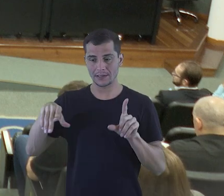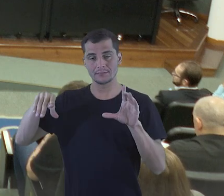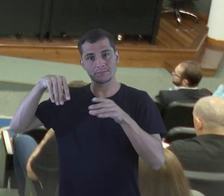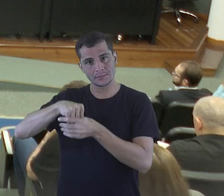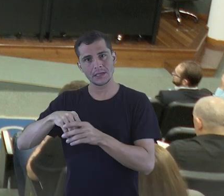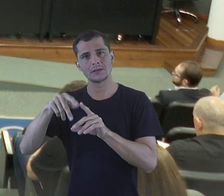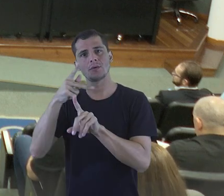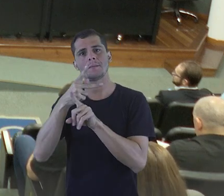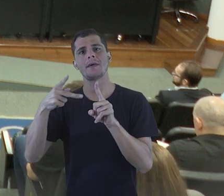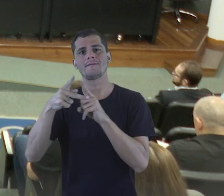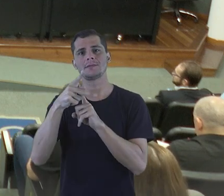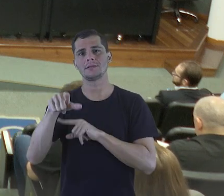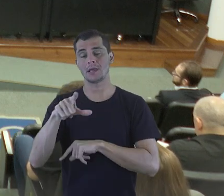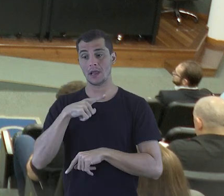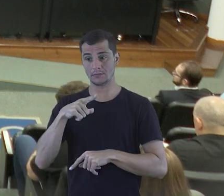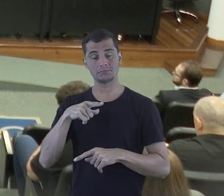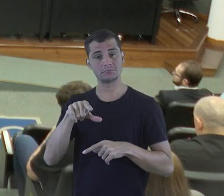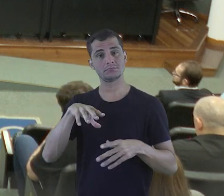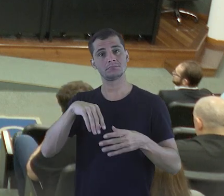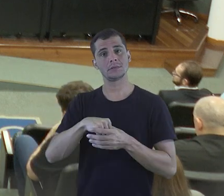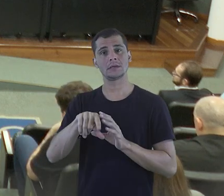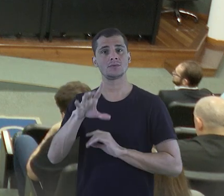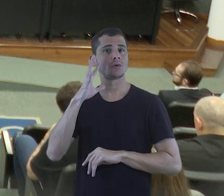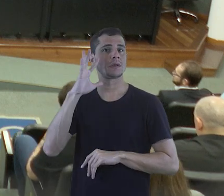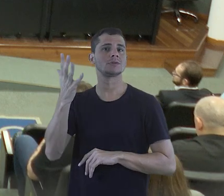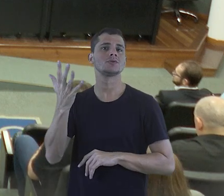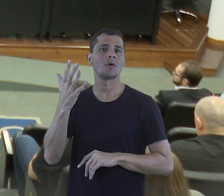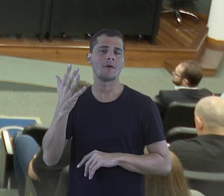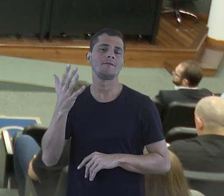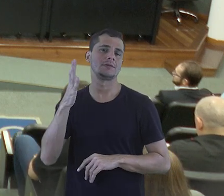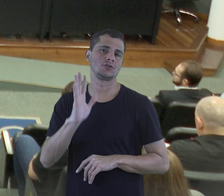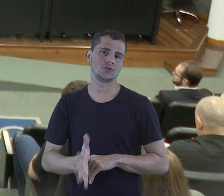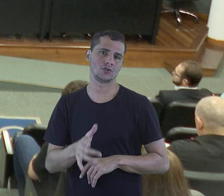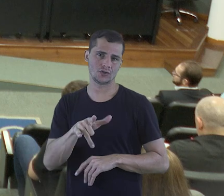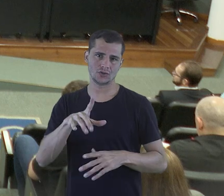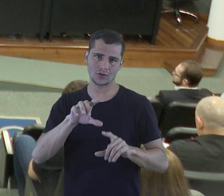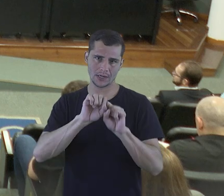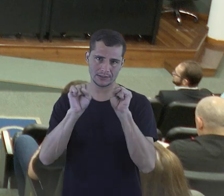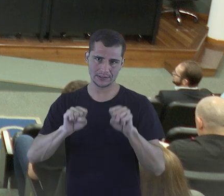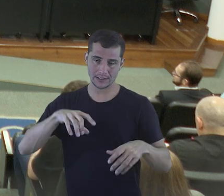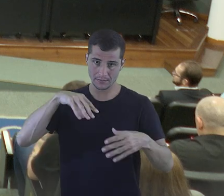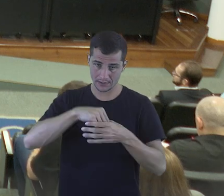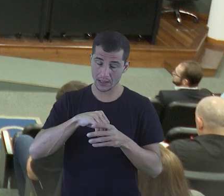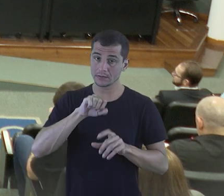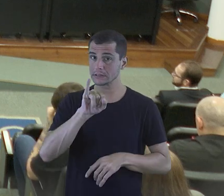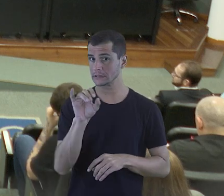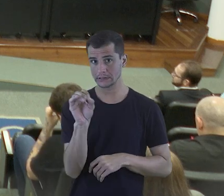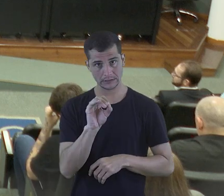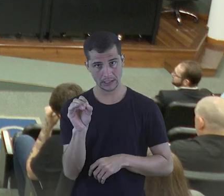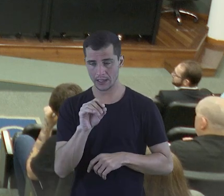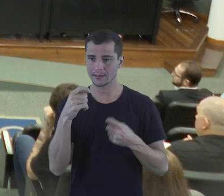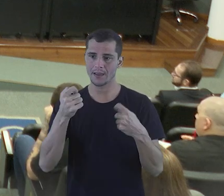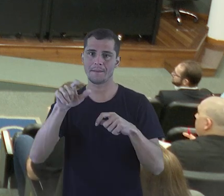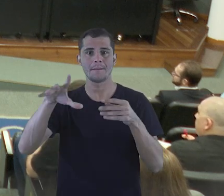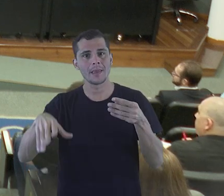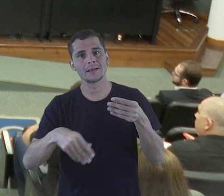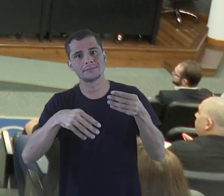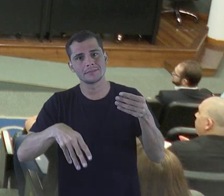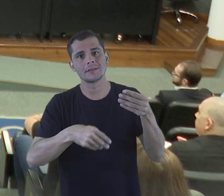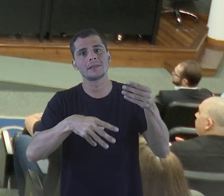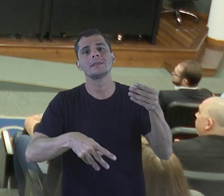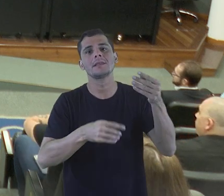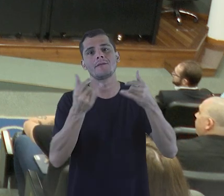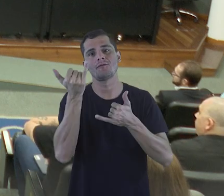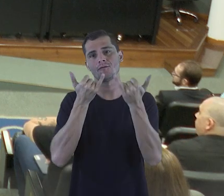informações estiverem contempladas quando você encaminhar ao Instituto de Previdência você já tem o termo de compartilhamento resolvido dentro do teu